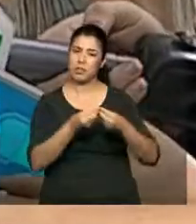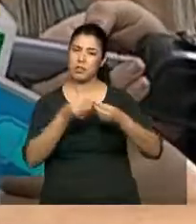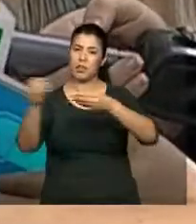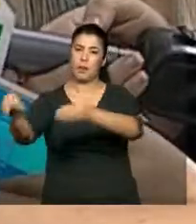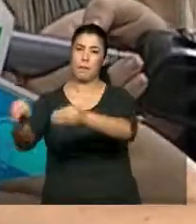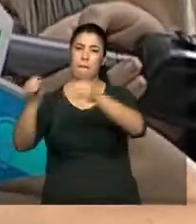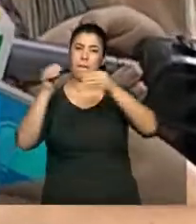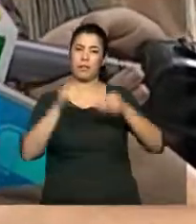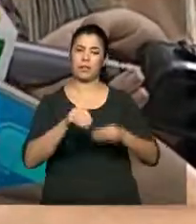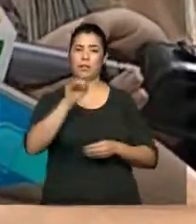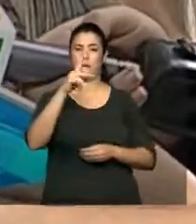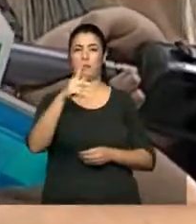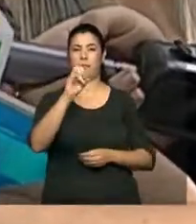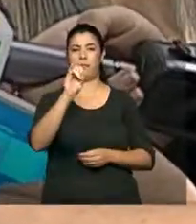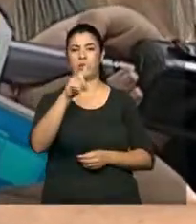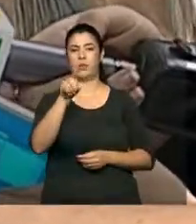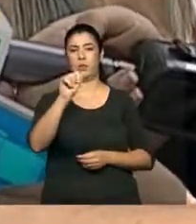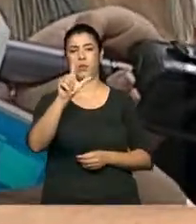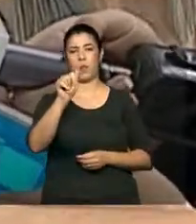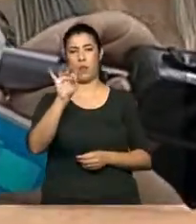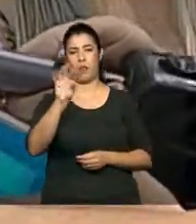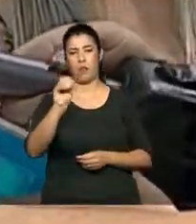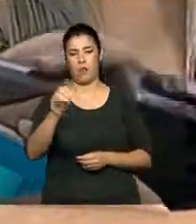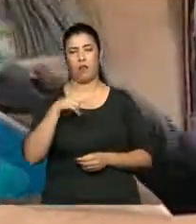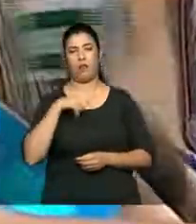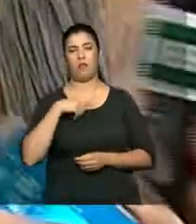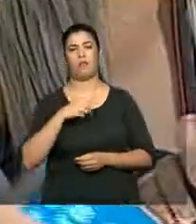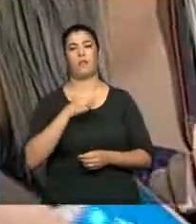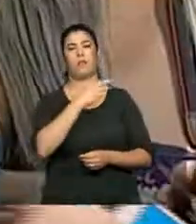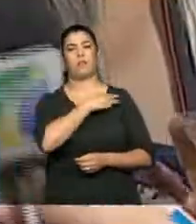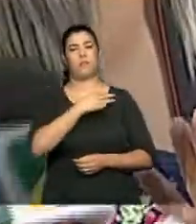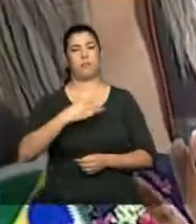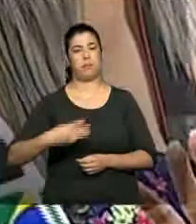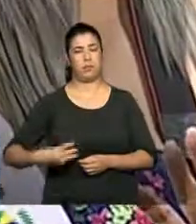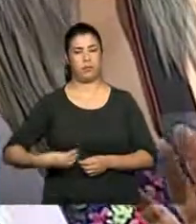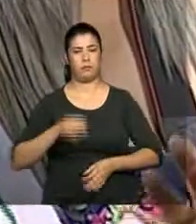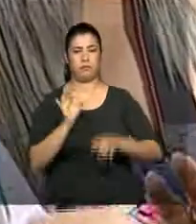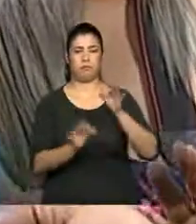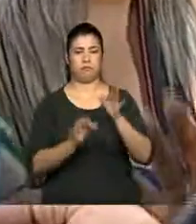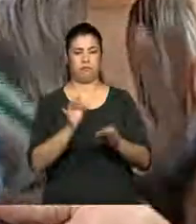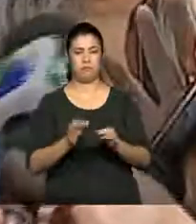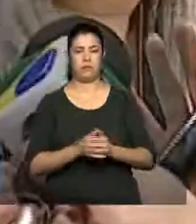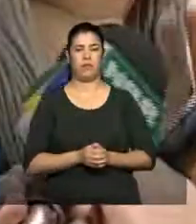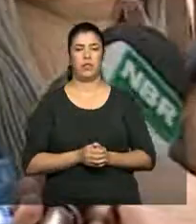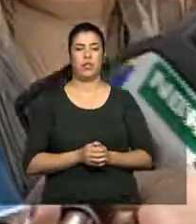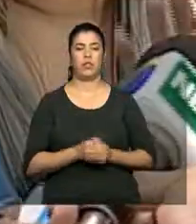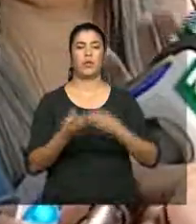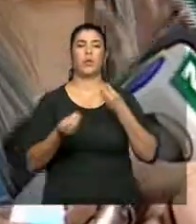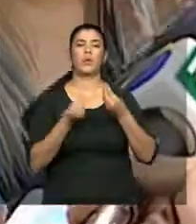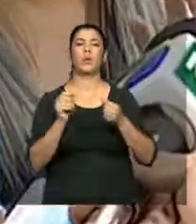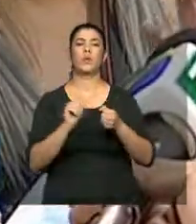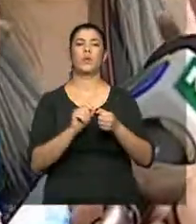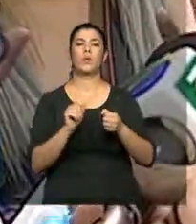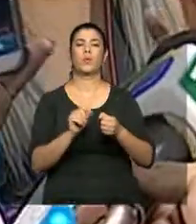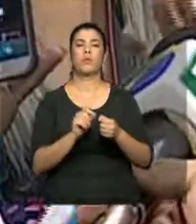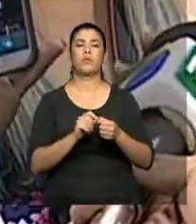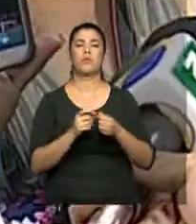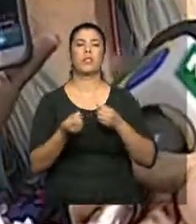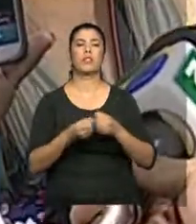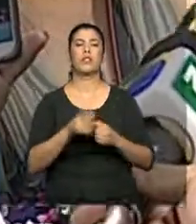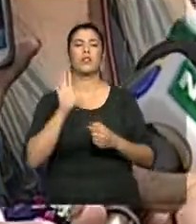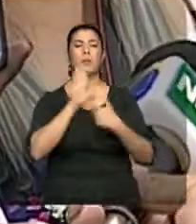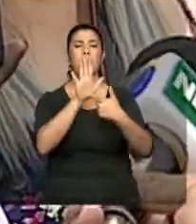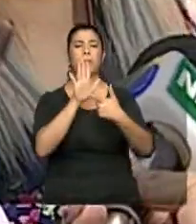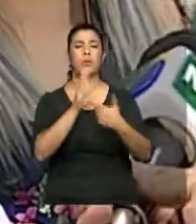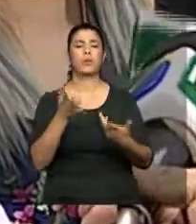do Pizzolatto é o Ministério da Justiça e o Ministério das Relações Exteriores. Ministra, agora quais atitudes podem ser tomadas para evitar casos como os conselheiros que foram assassinados agora no começo de